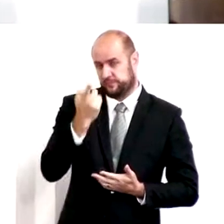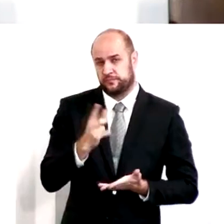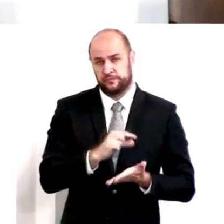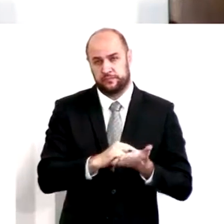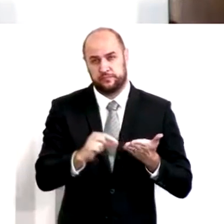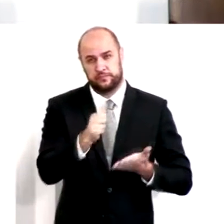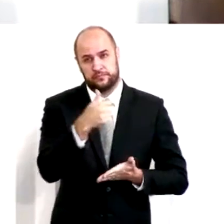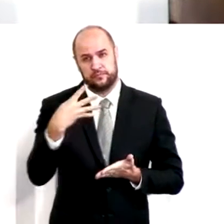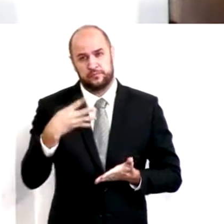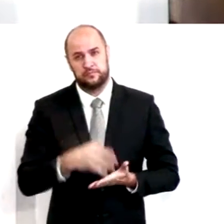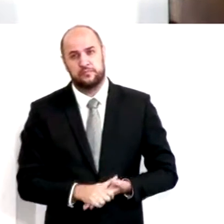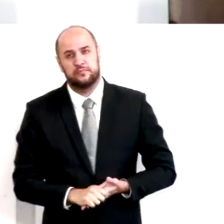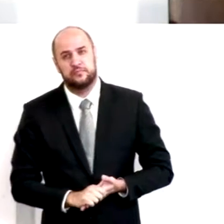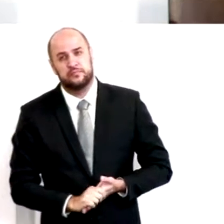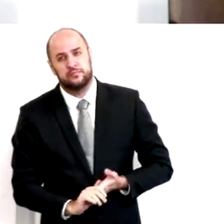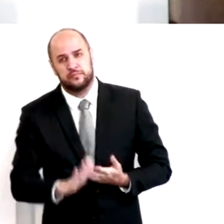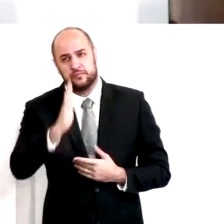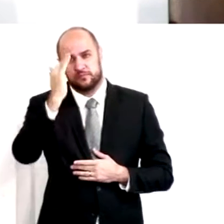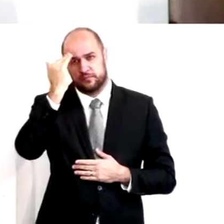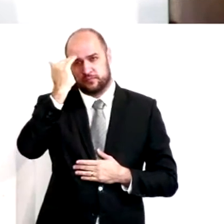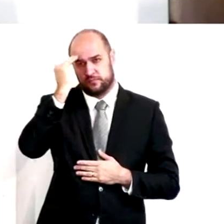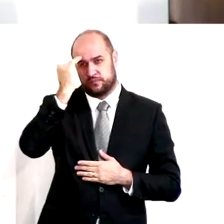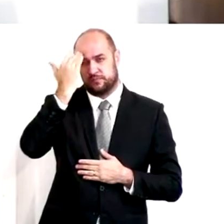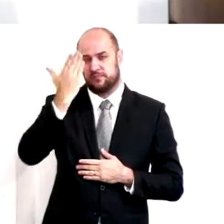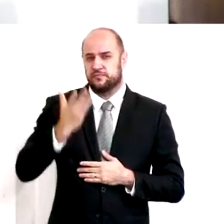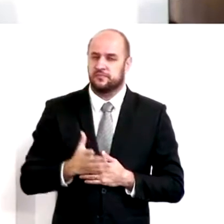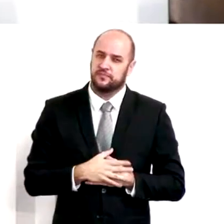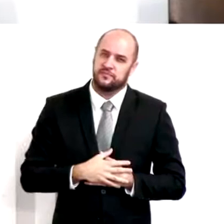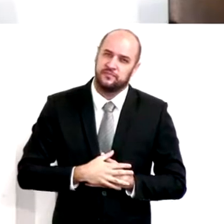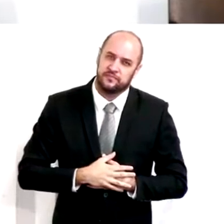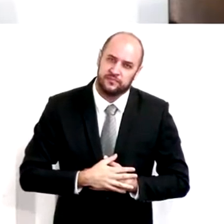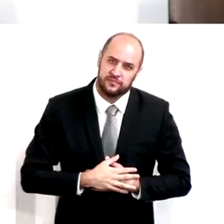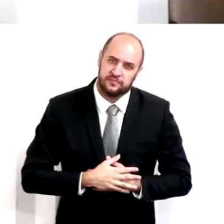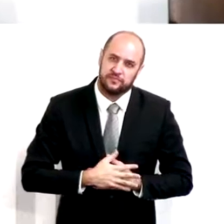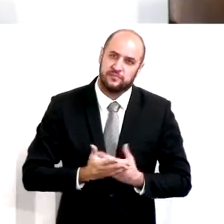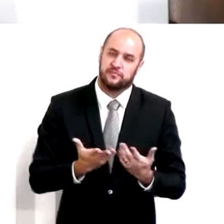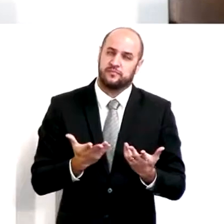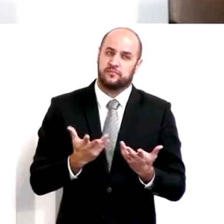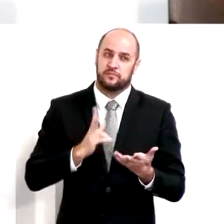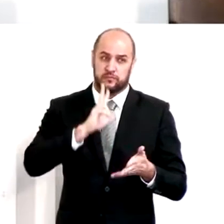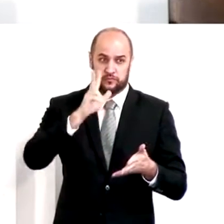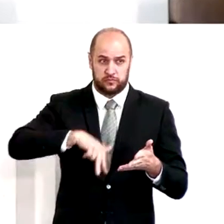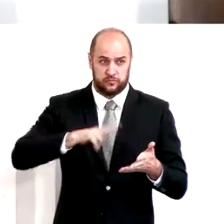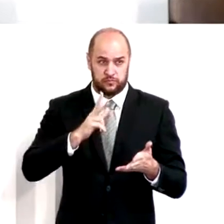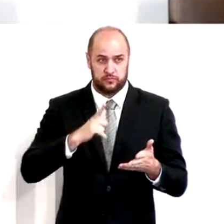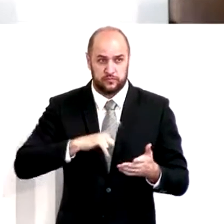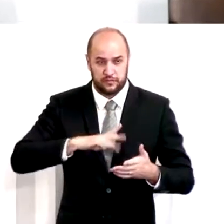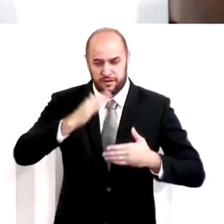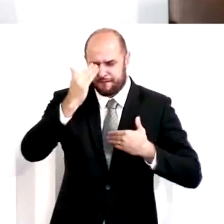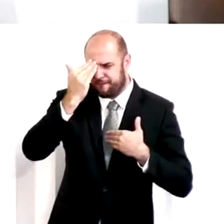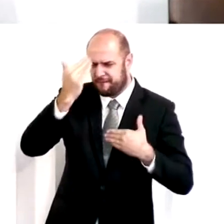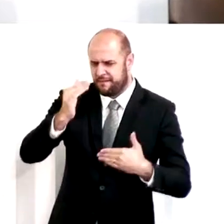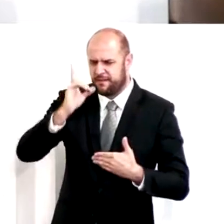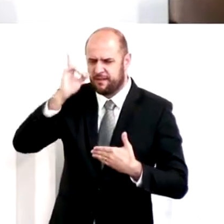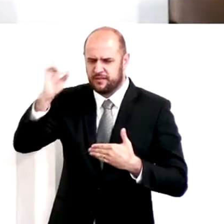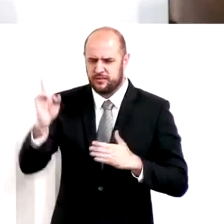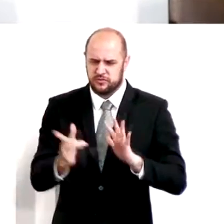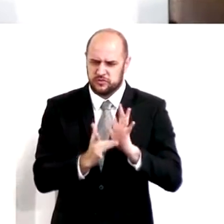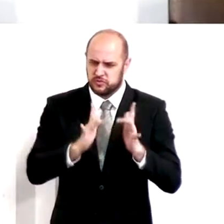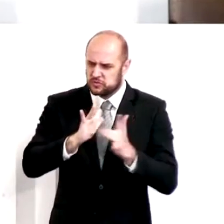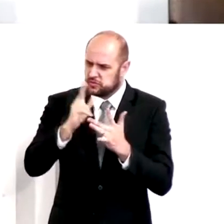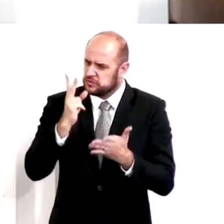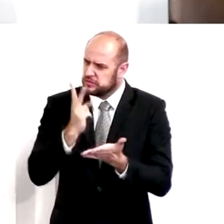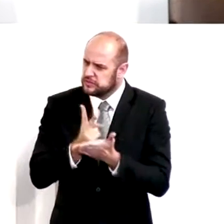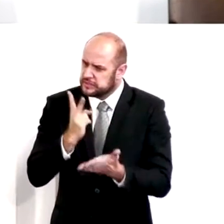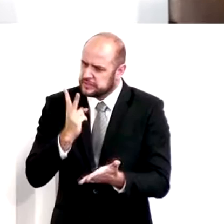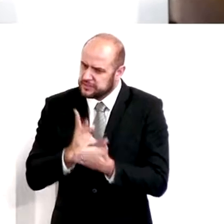versículo 14, para entender um pouquinho esse aspecto do triunfo. Graças, porém, a Deus que em Cristo